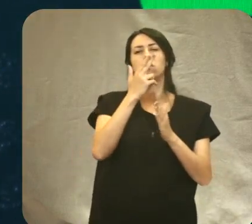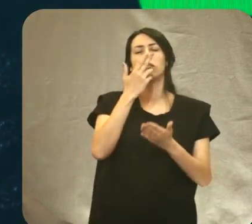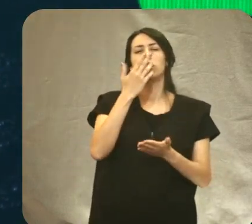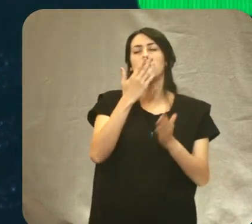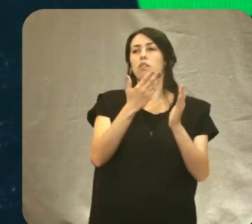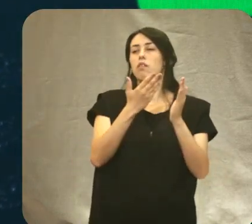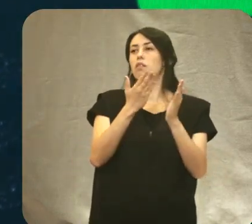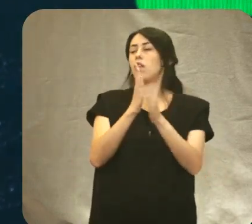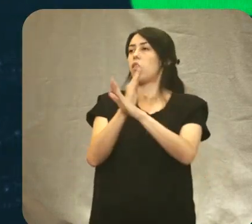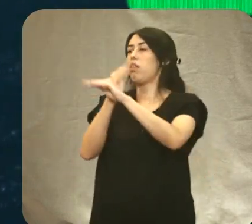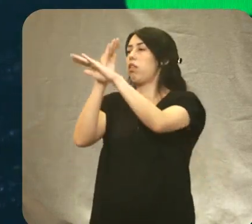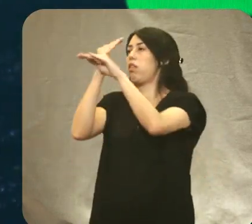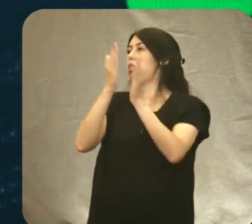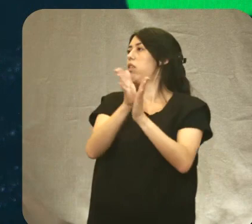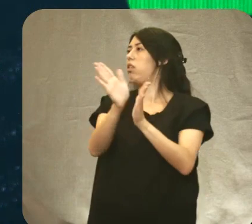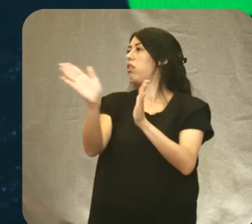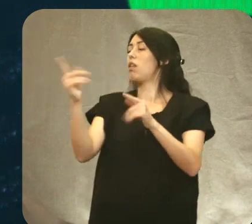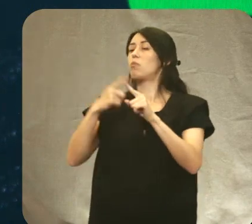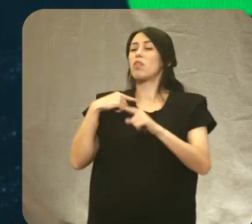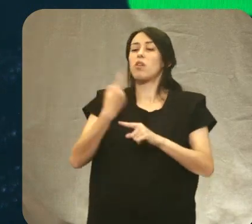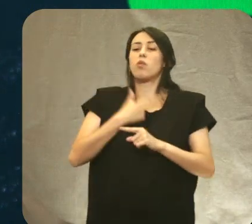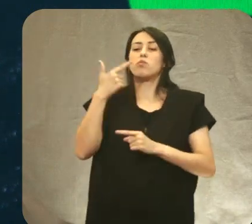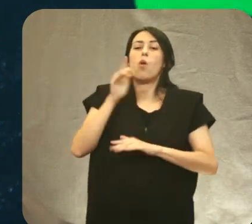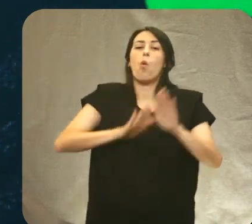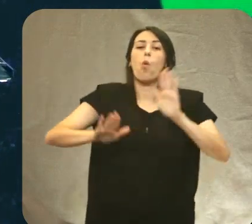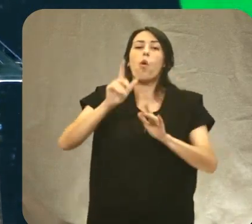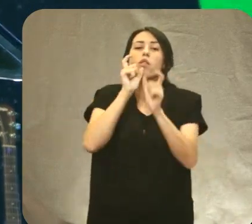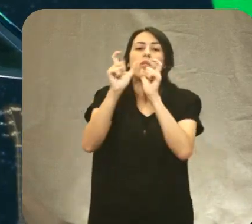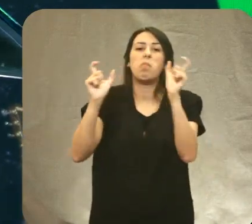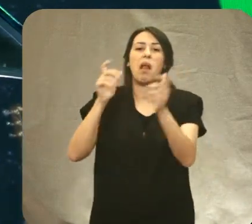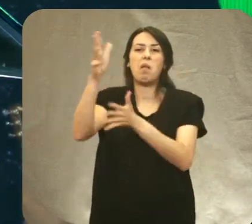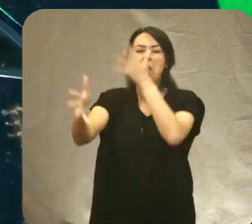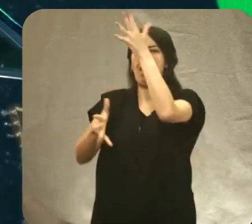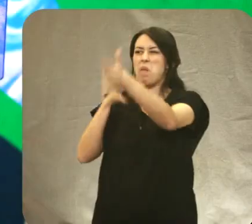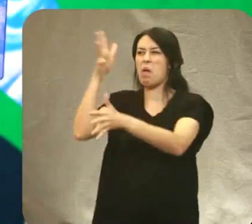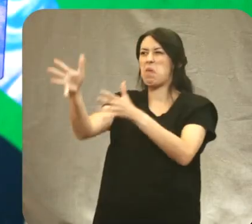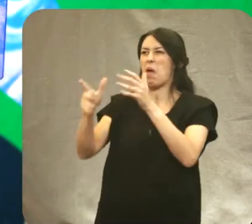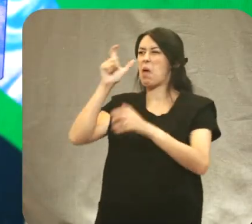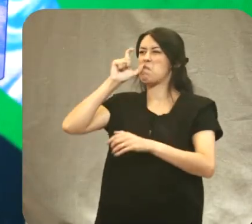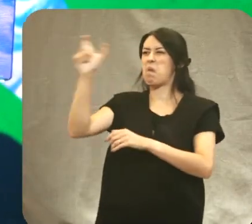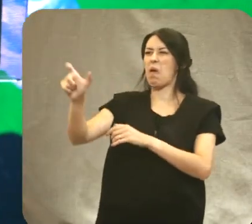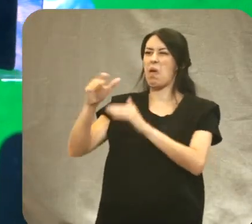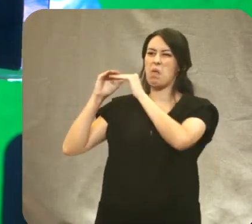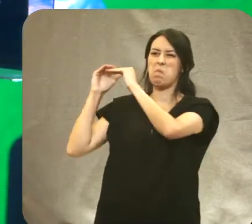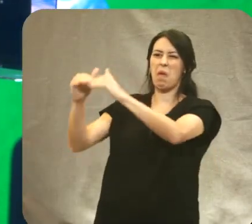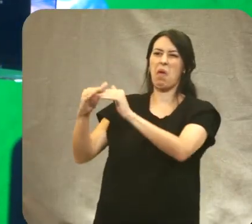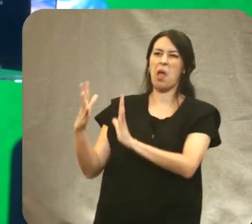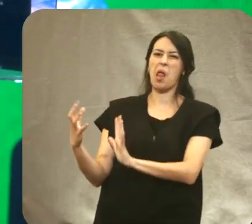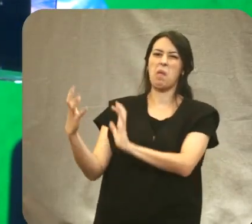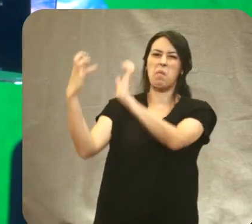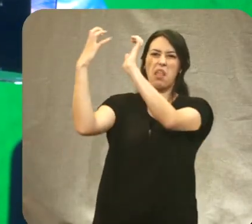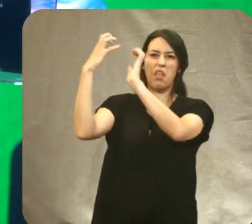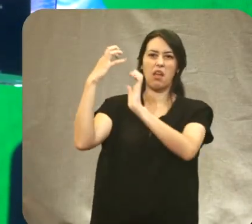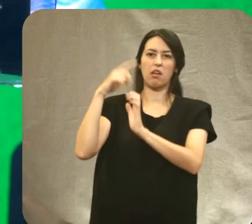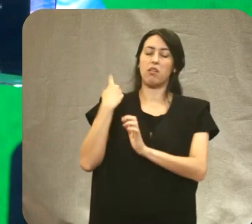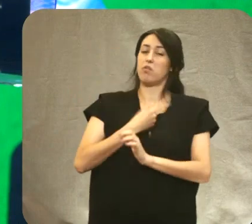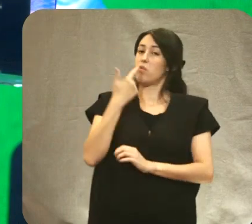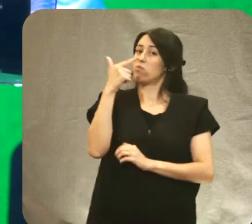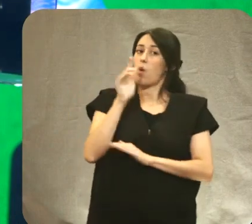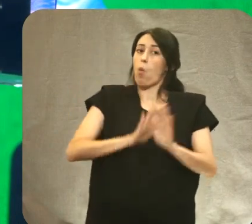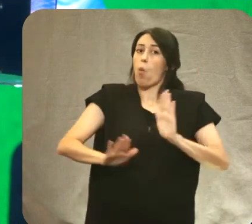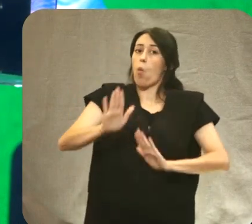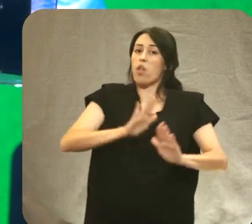Porque não cuidamos com o jeito de falar, não somos dóceis. Não cuidamos com as mensagens que mandamos, não cuidamos com as respostas que damos